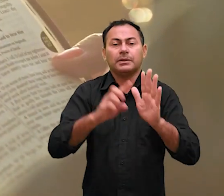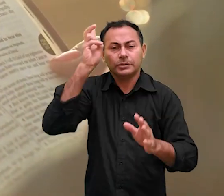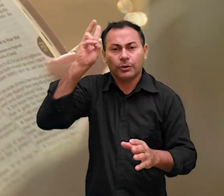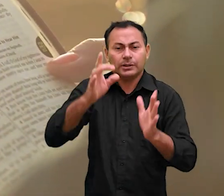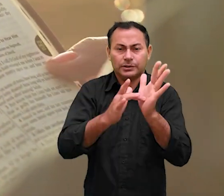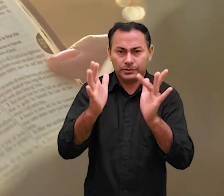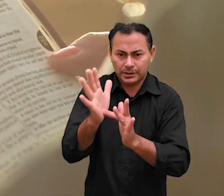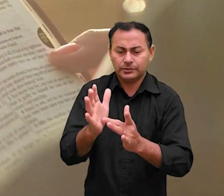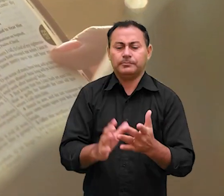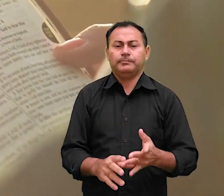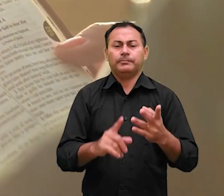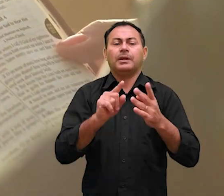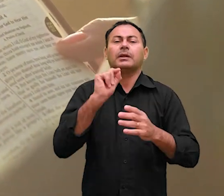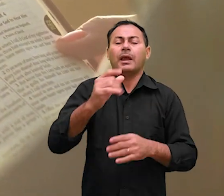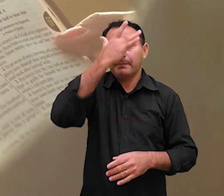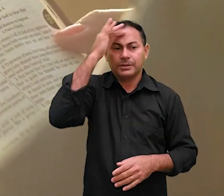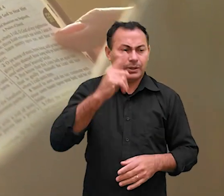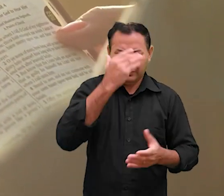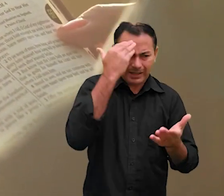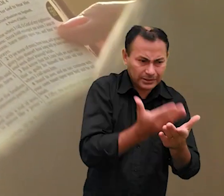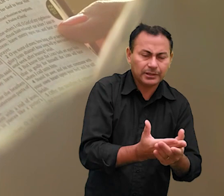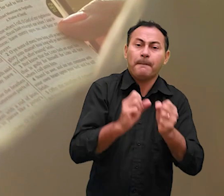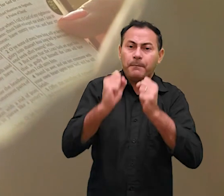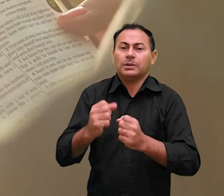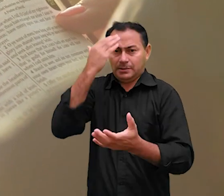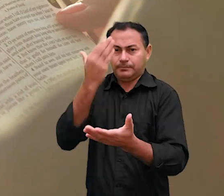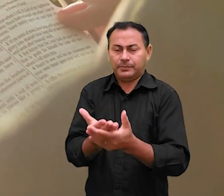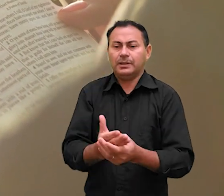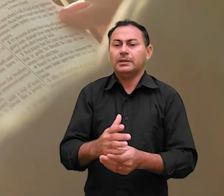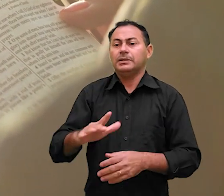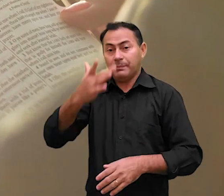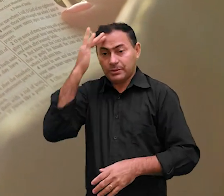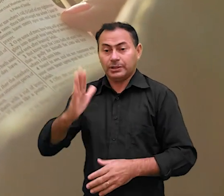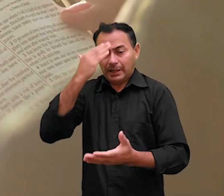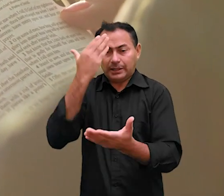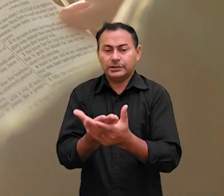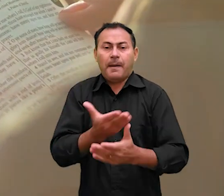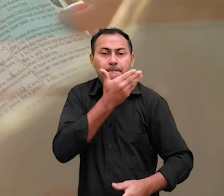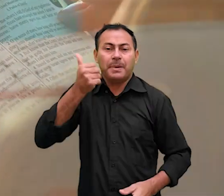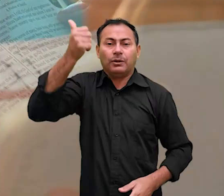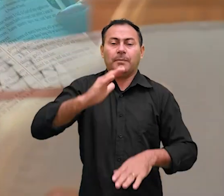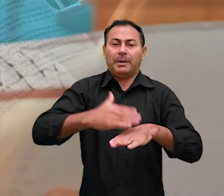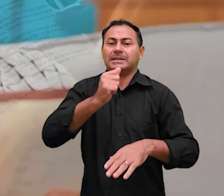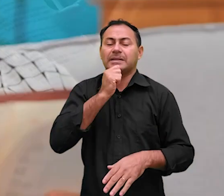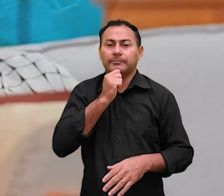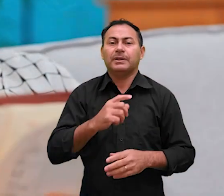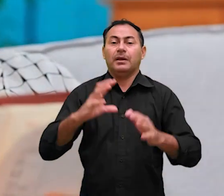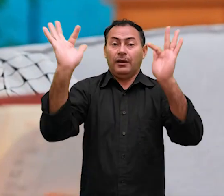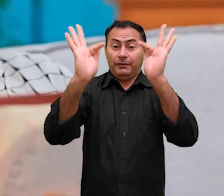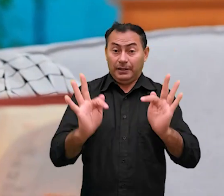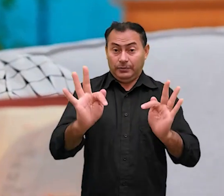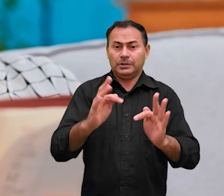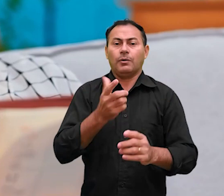a história de Jesus Cristo, para que o incrédulo creia e para que o crente seja aperfeiçoado. Ficarei feliz